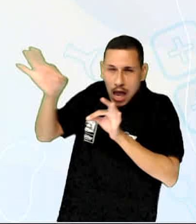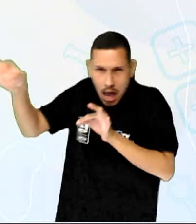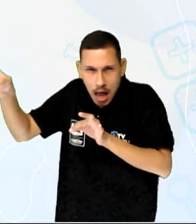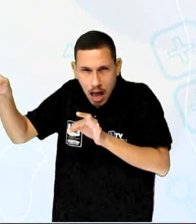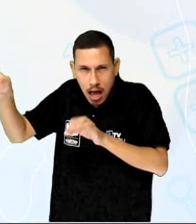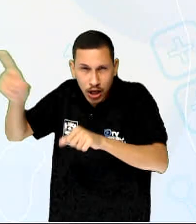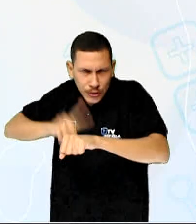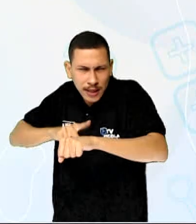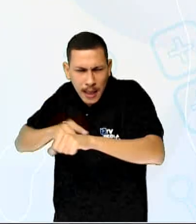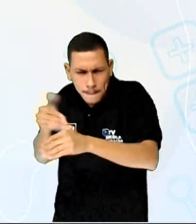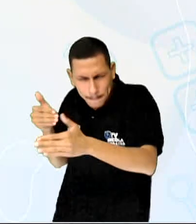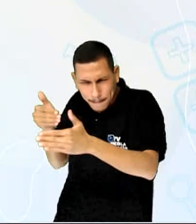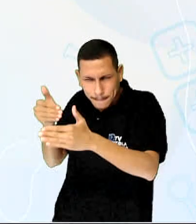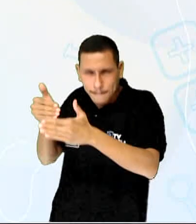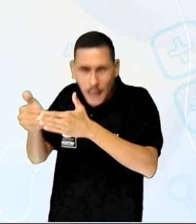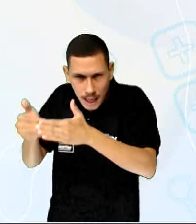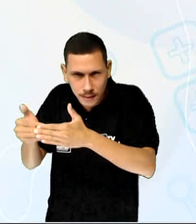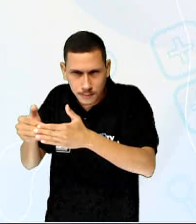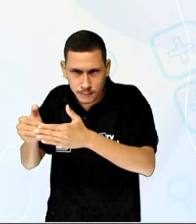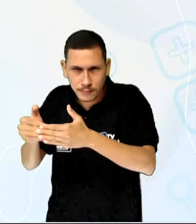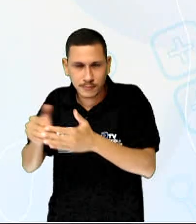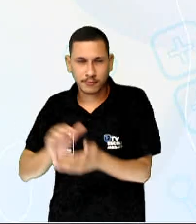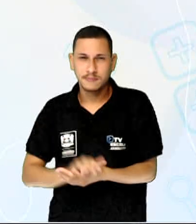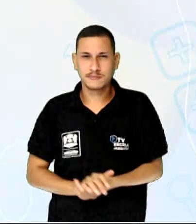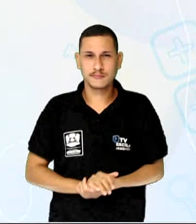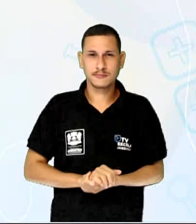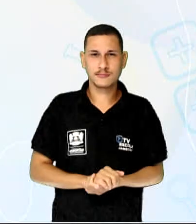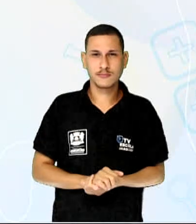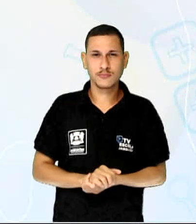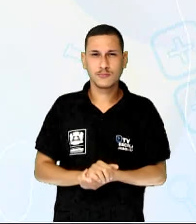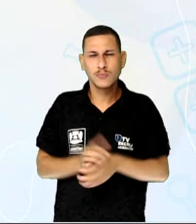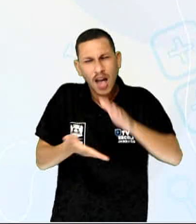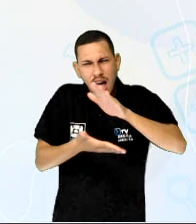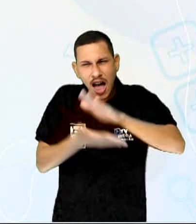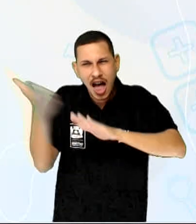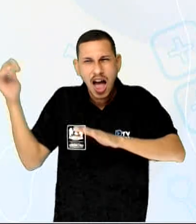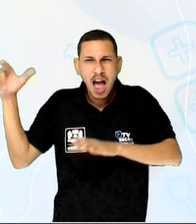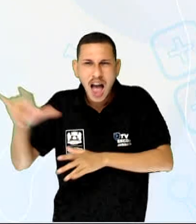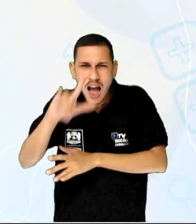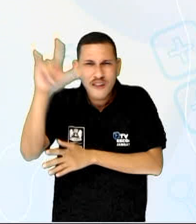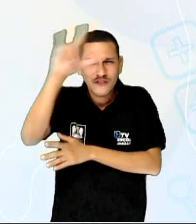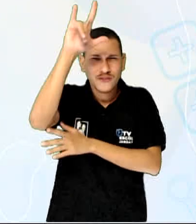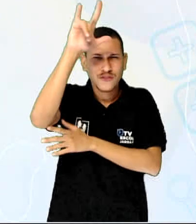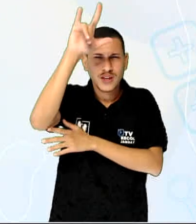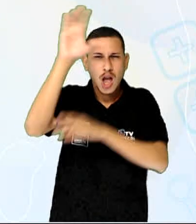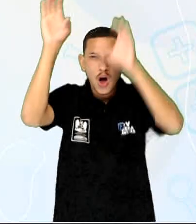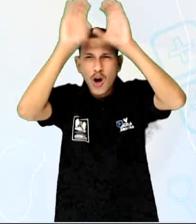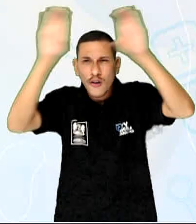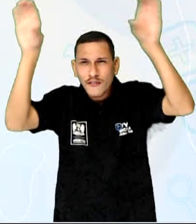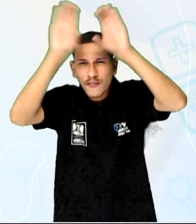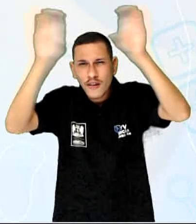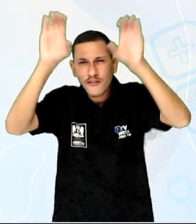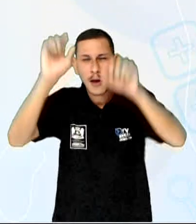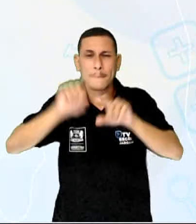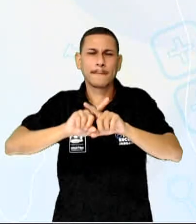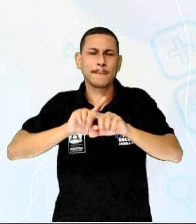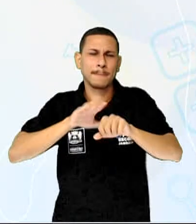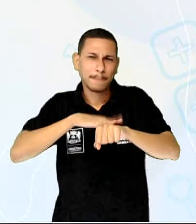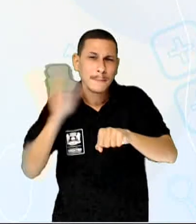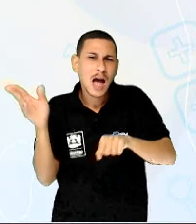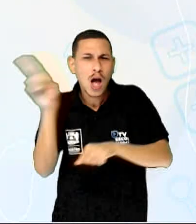curto espaço de tempo. O avião é o transporte aéreo mais utilizado, porém nós também temos